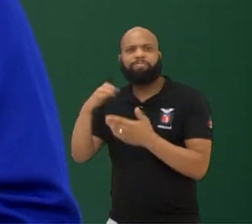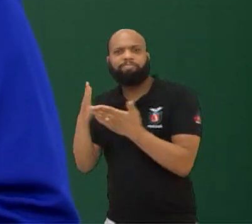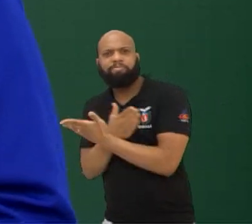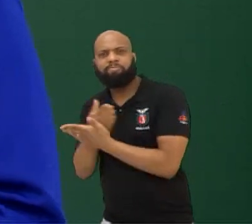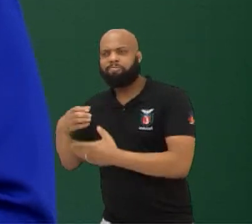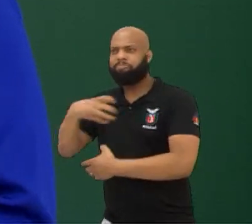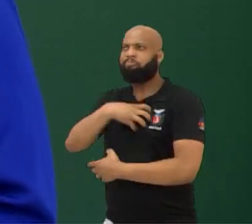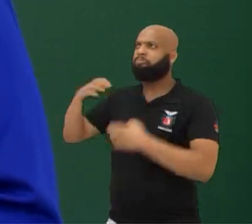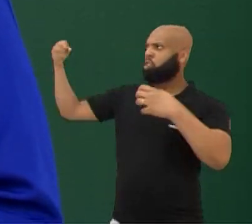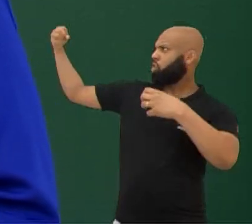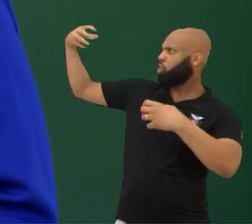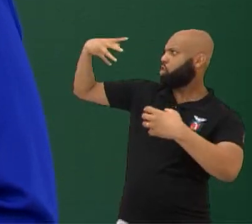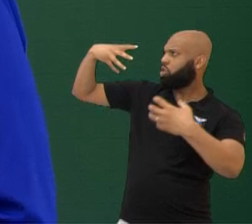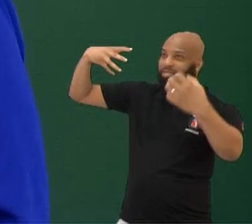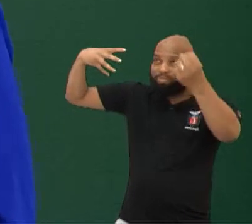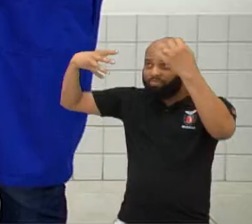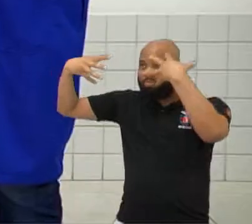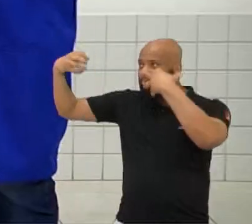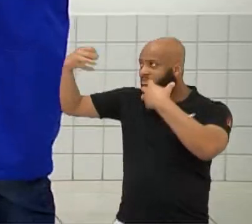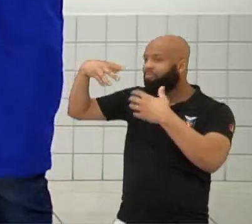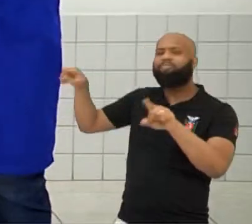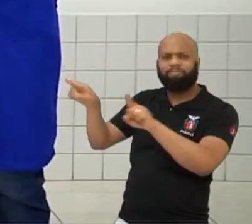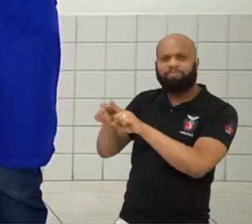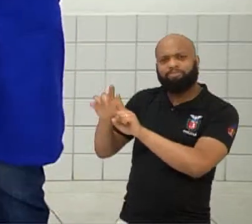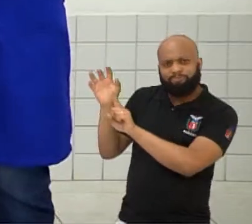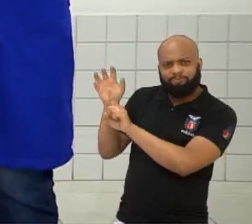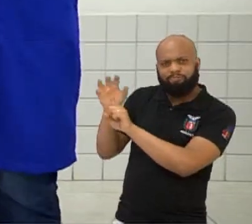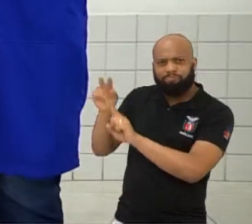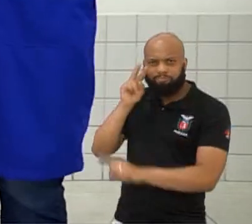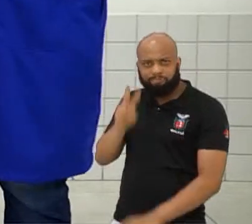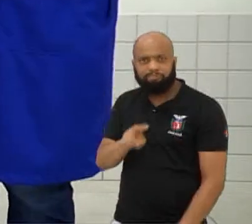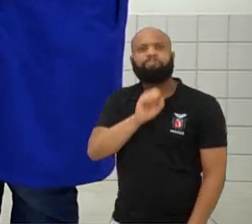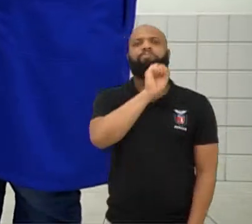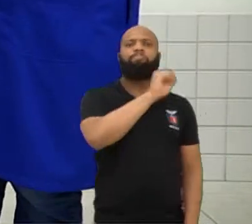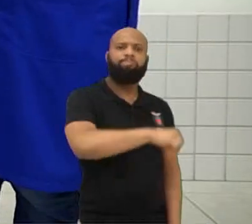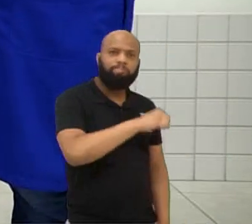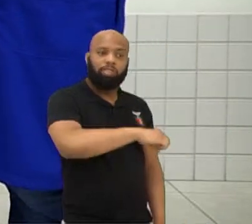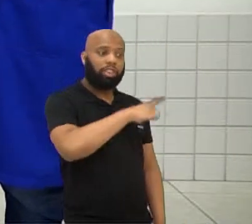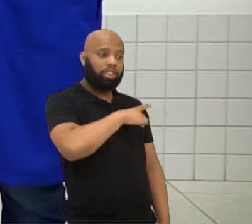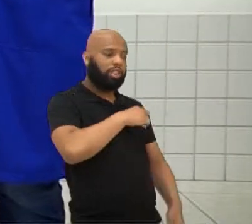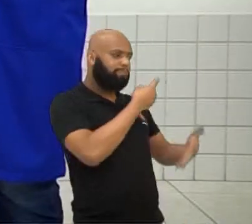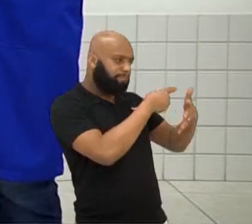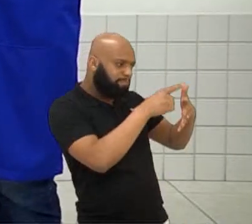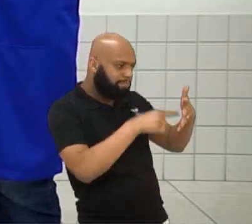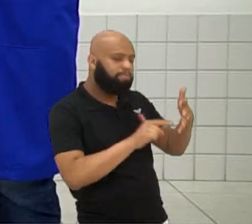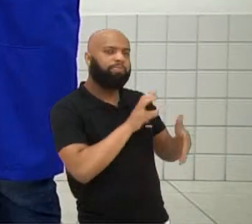intensidades luminosas, elas também influenciam na visão, né, professor? Sim, com certeza. Então, você tem esses aspectos